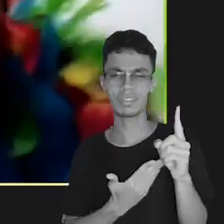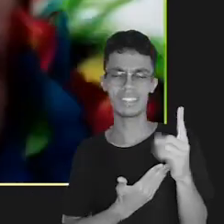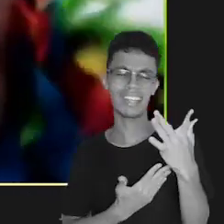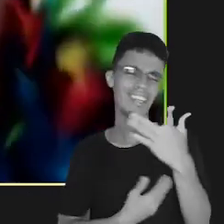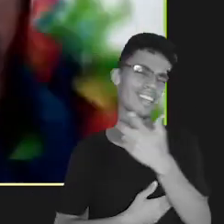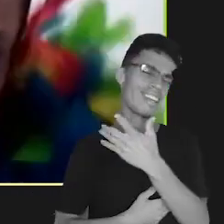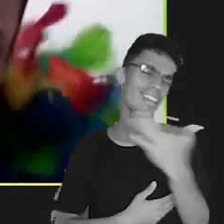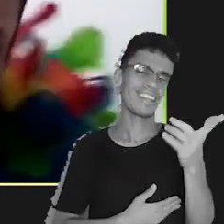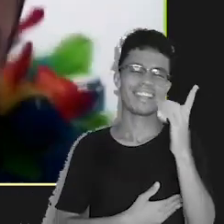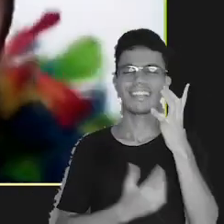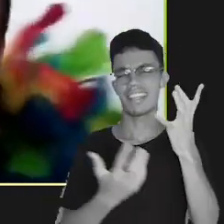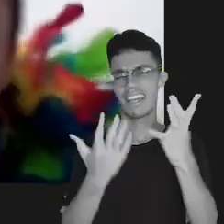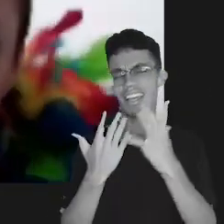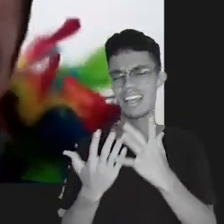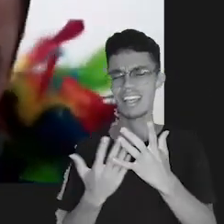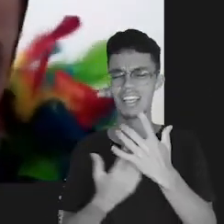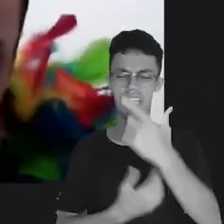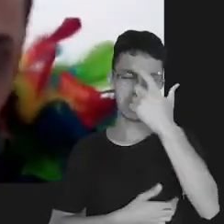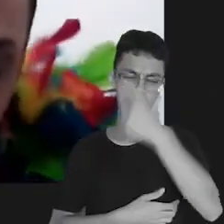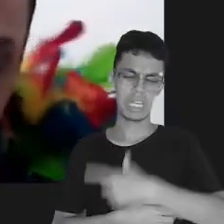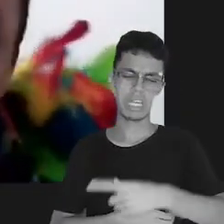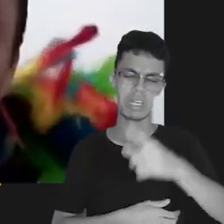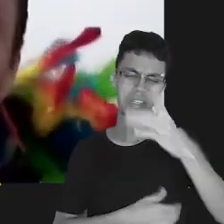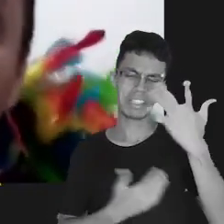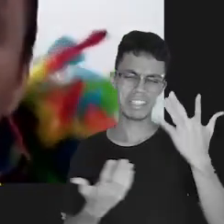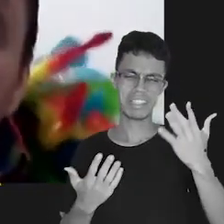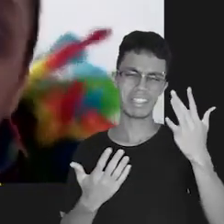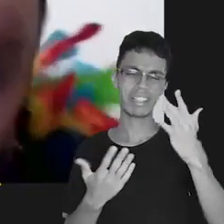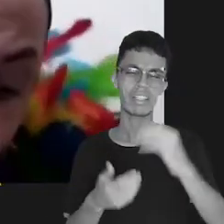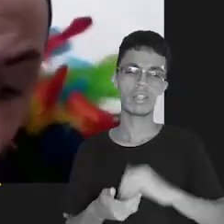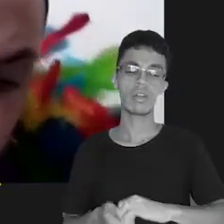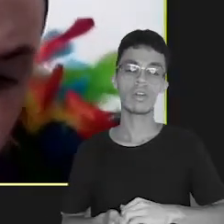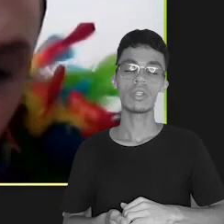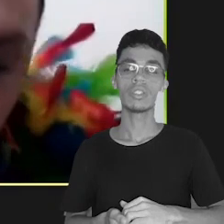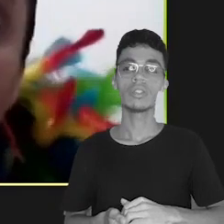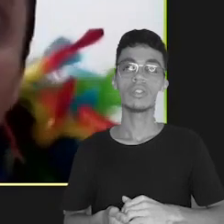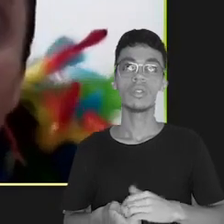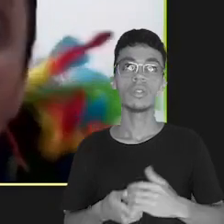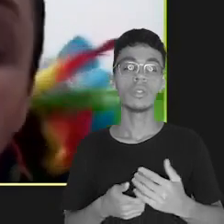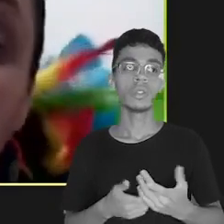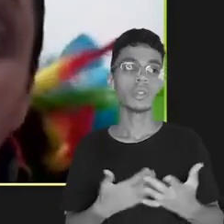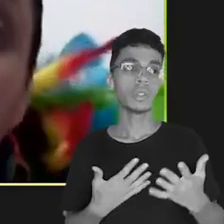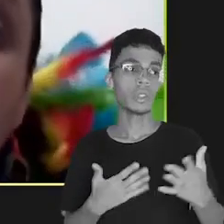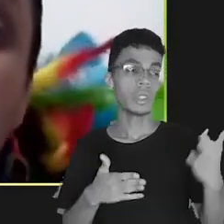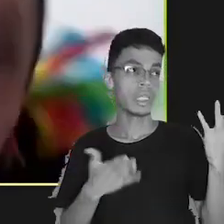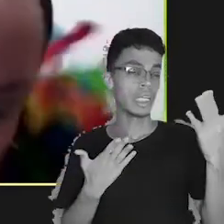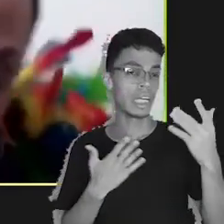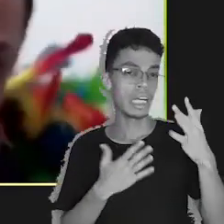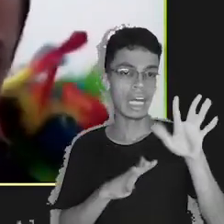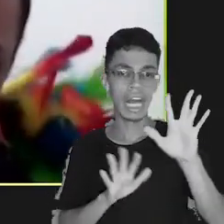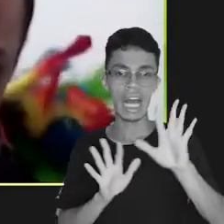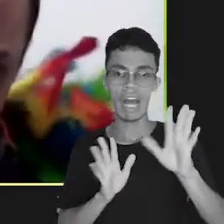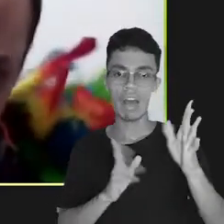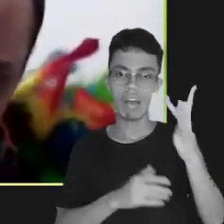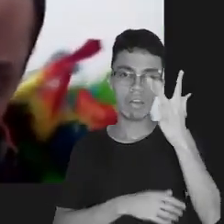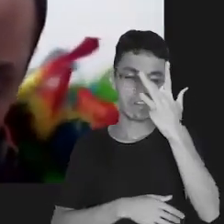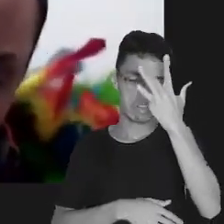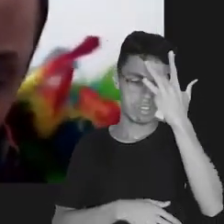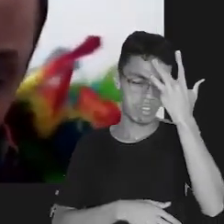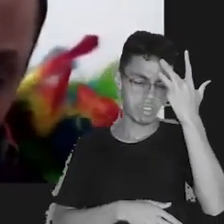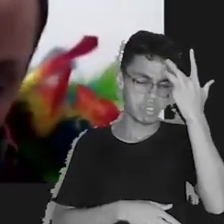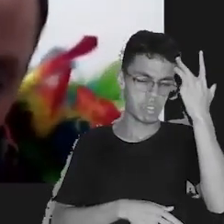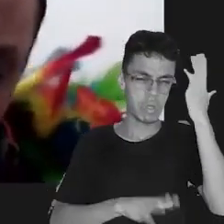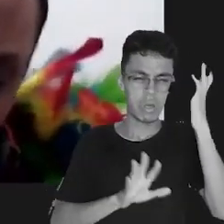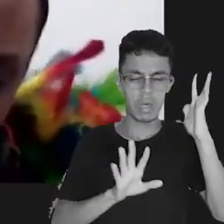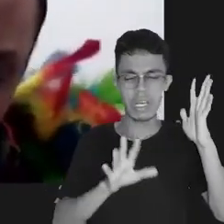obrigar? O agente? O agente dos mortos. O agente funerário. Ouve-se